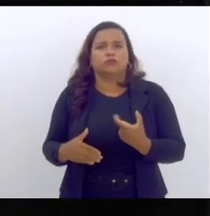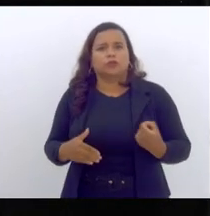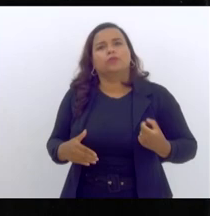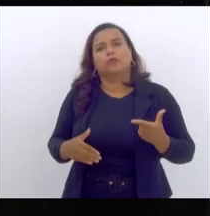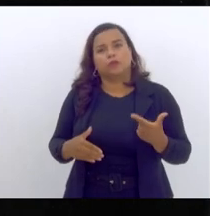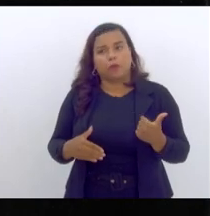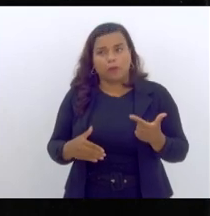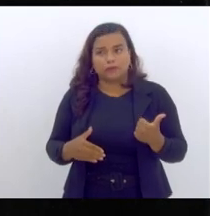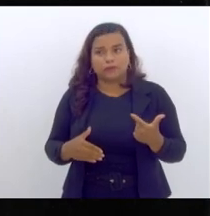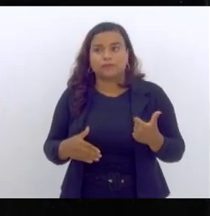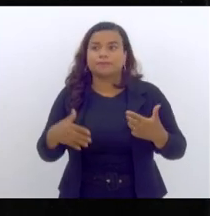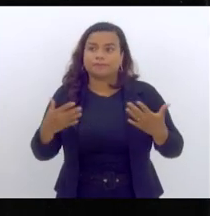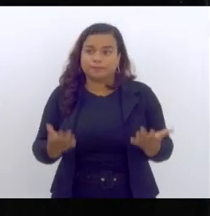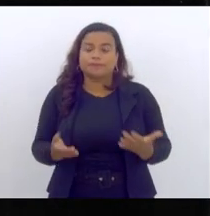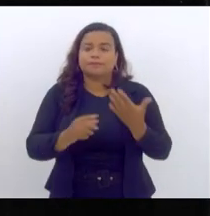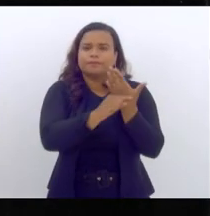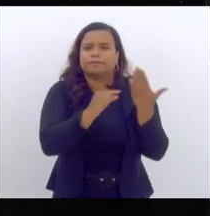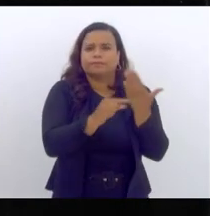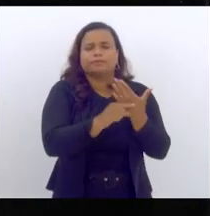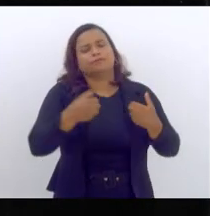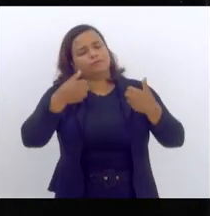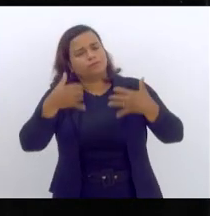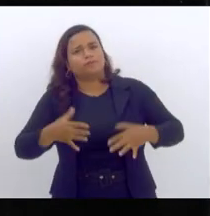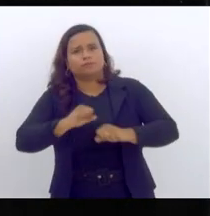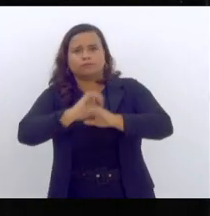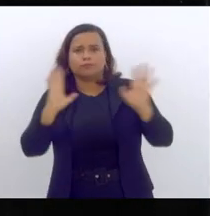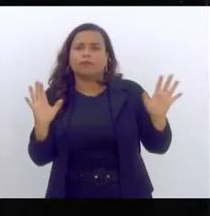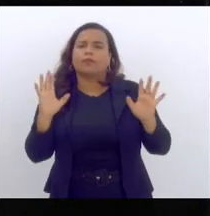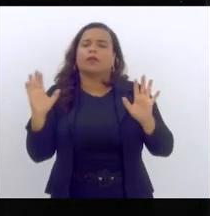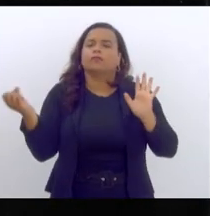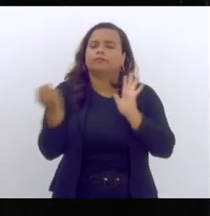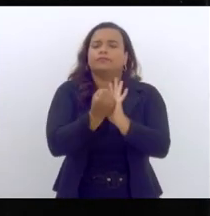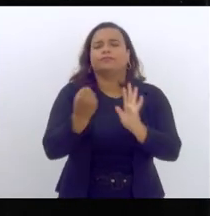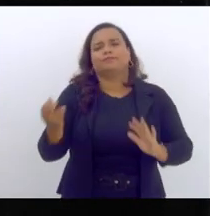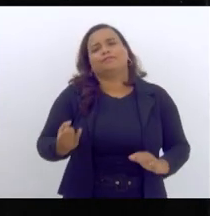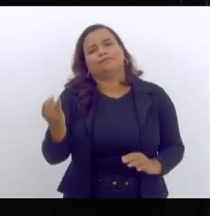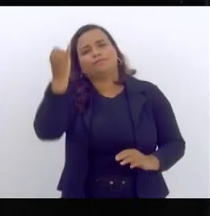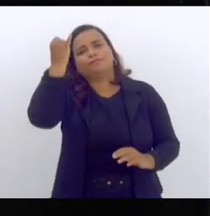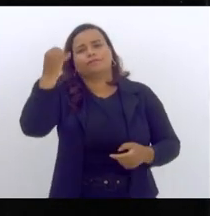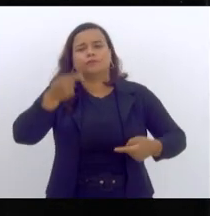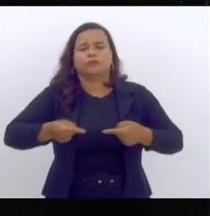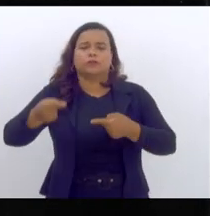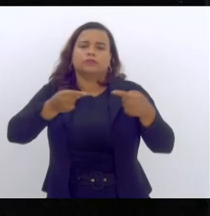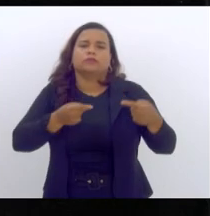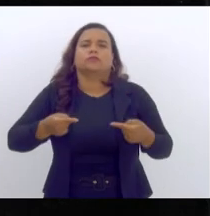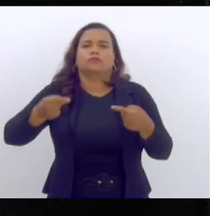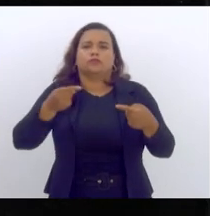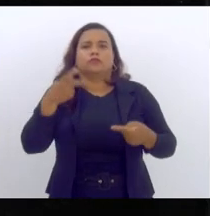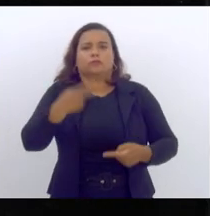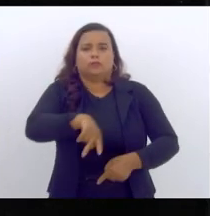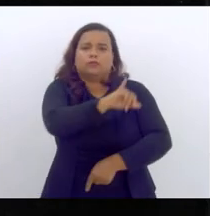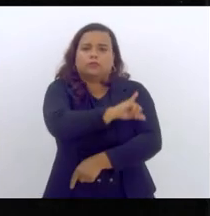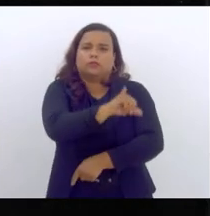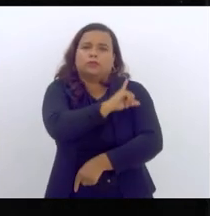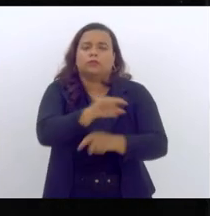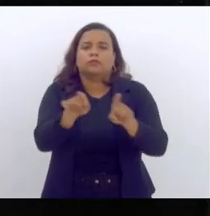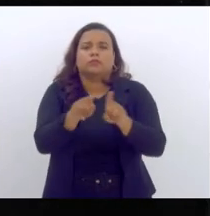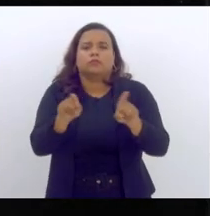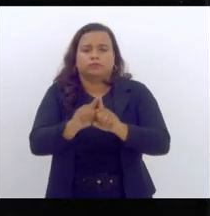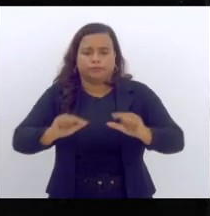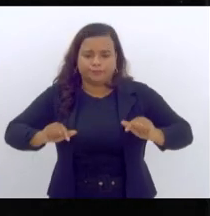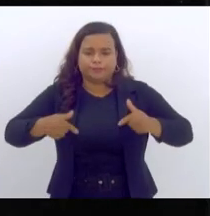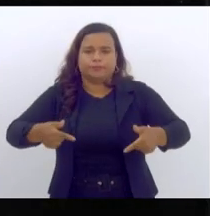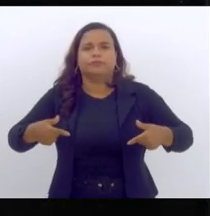biografia Faz justiça esse grande ícone da política Fluminense um grande desbravador do